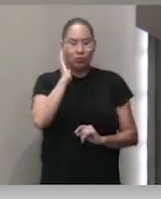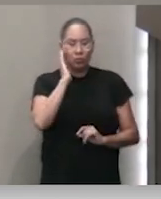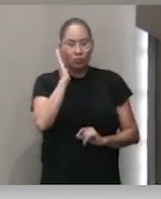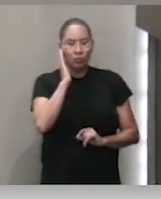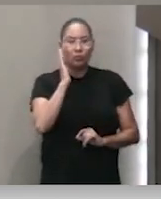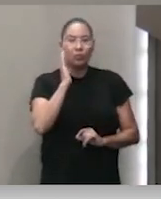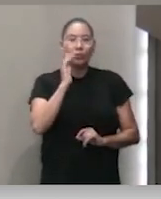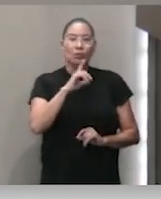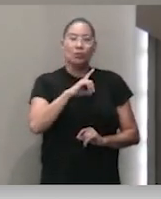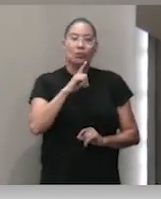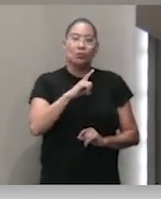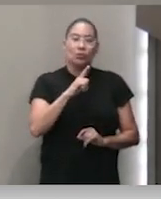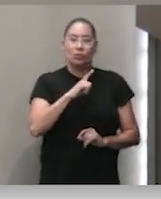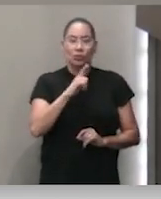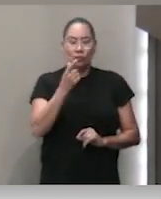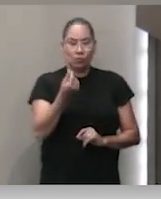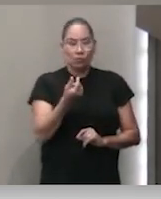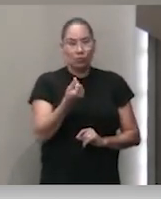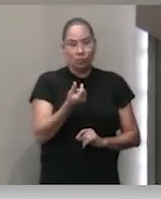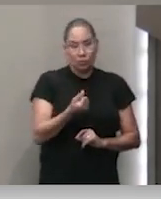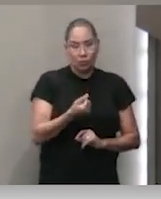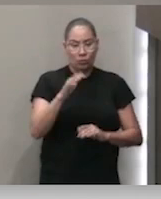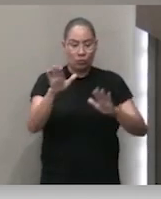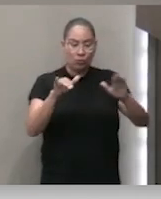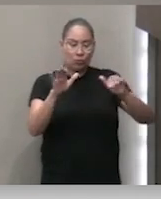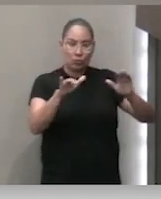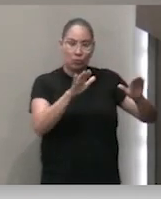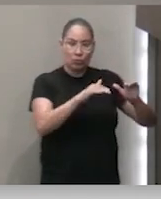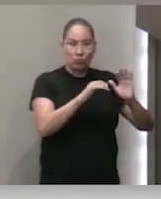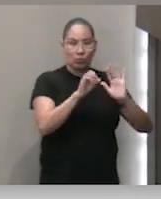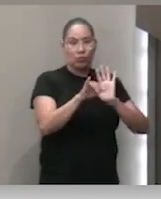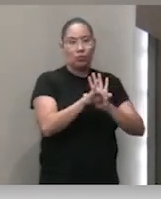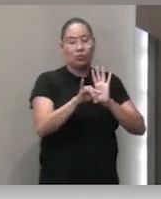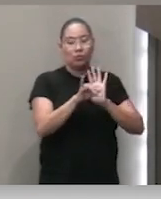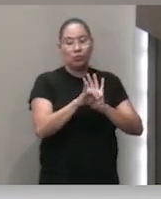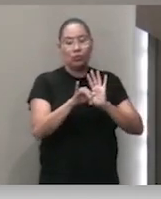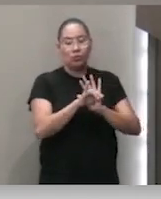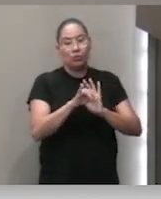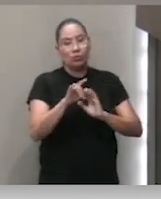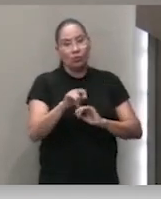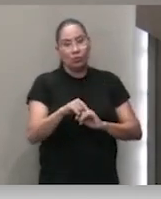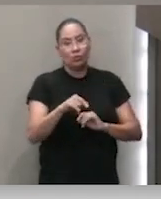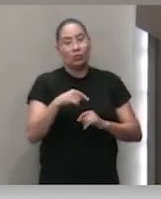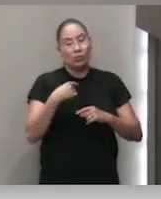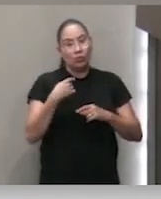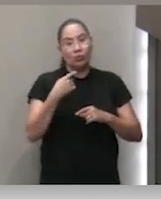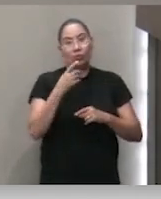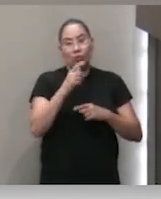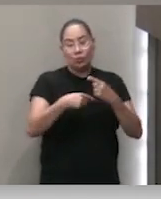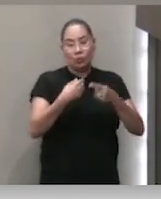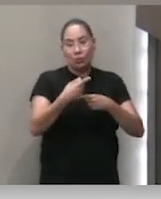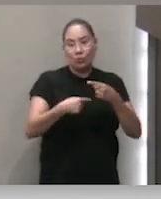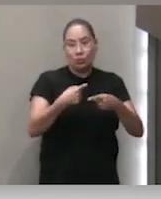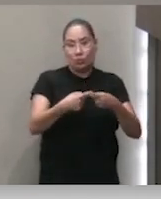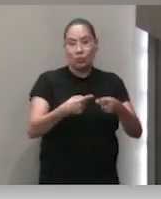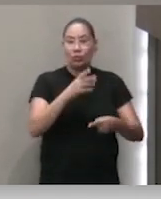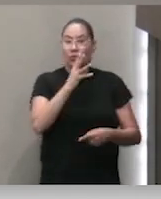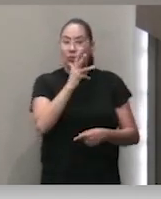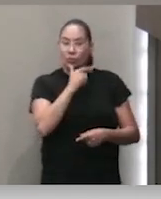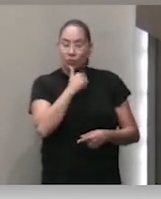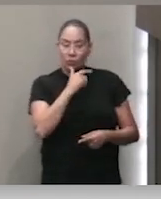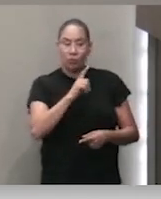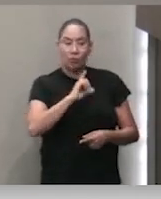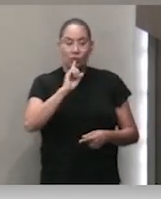abrir rúbrica para novos servidores, em abrir chamamento edital, é algo muito longo, sendo que temos esses em torno de